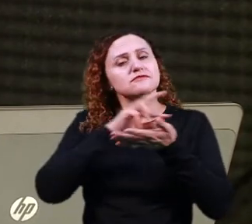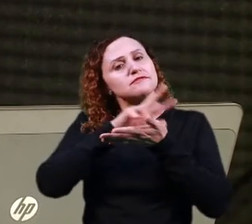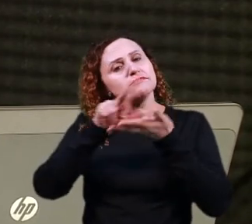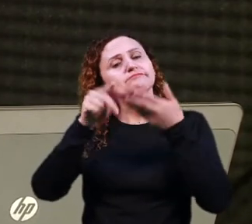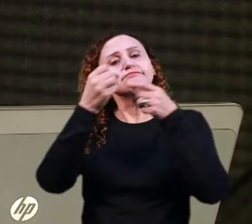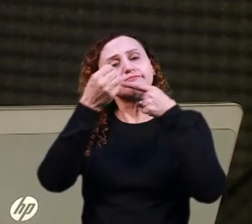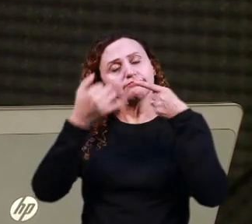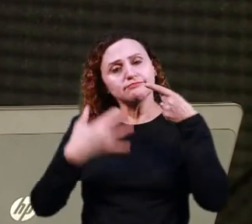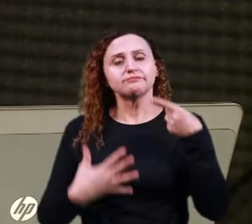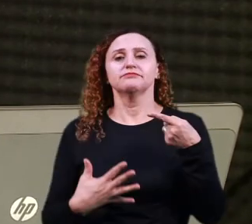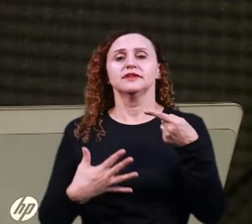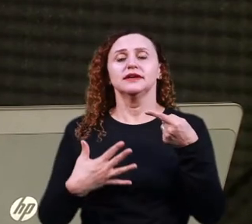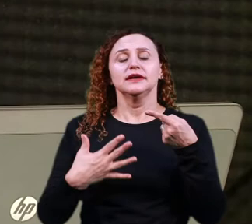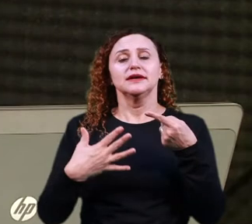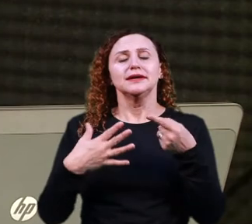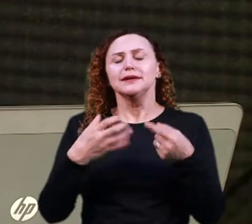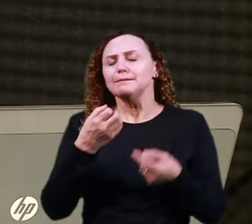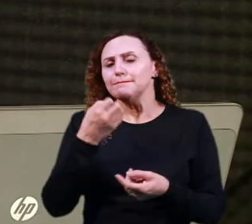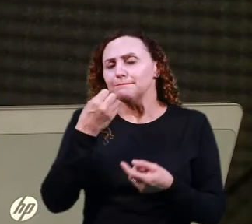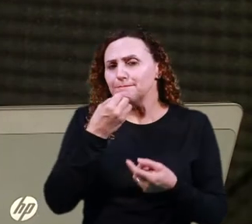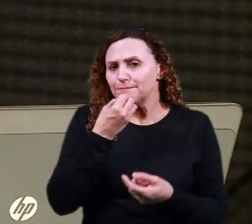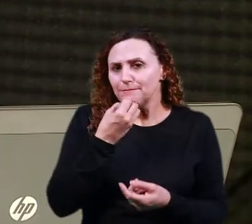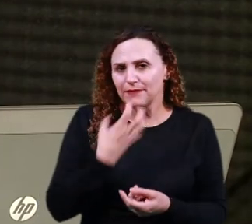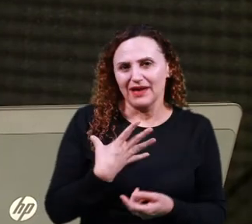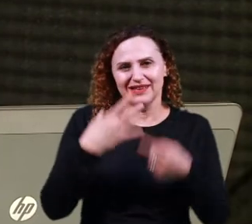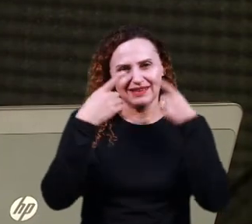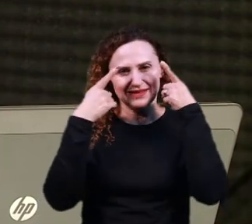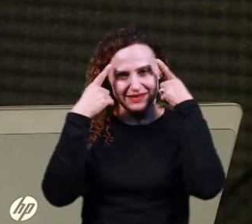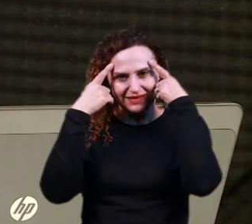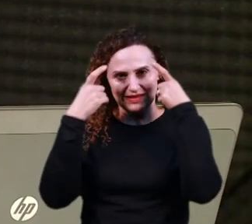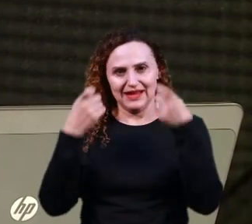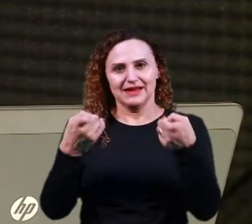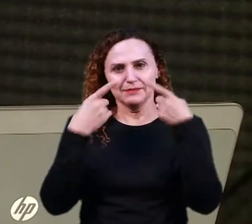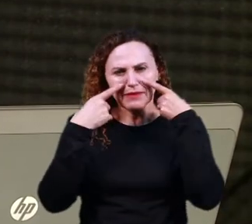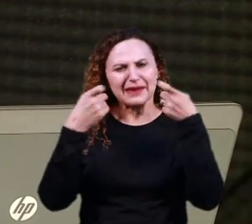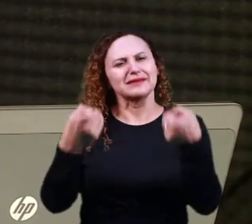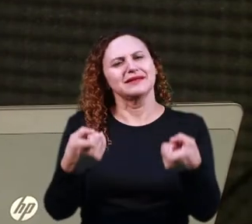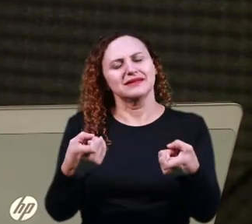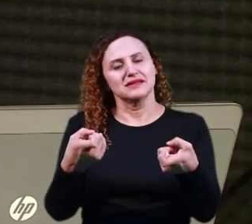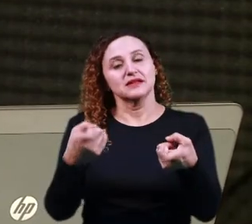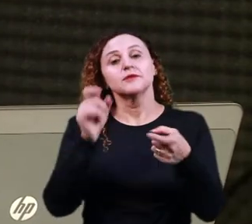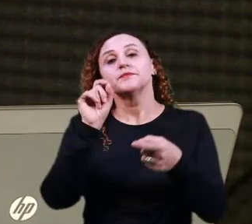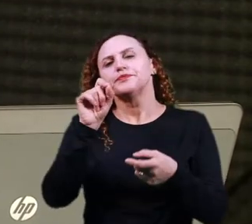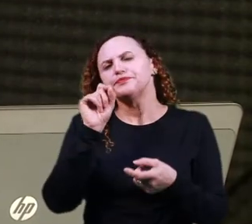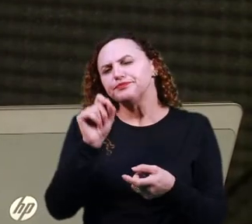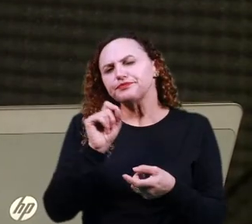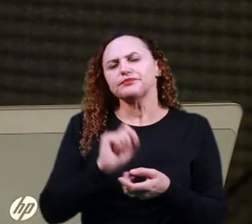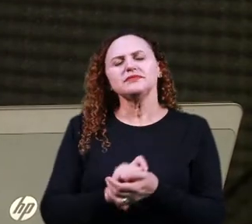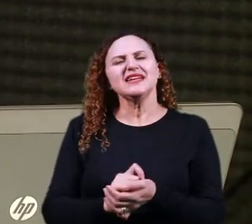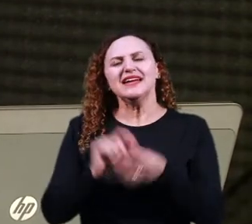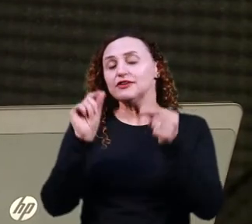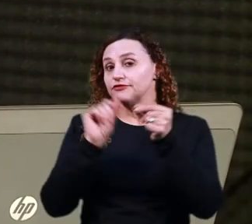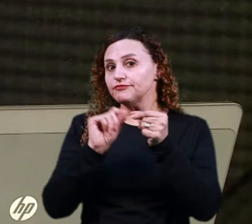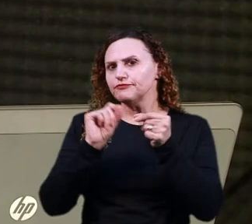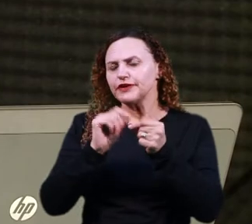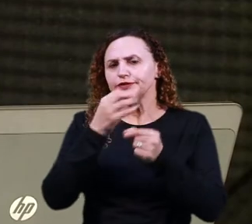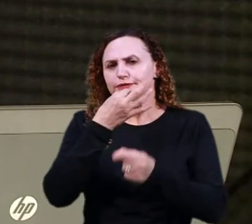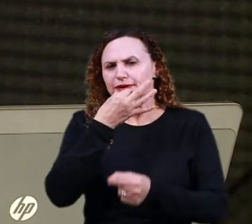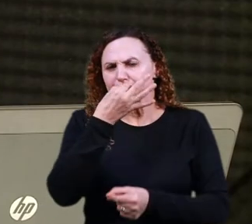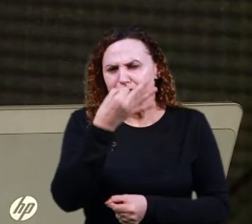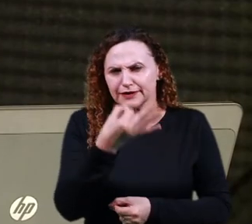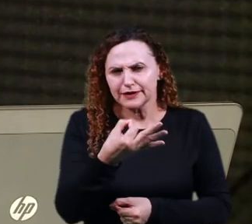uma muito duas muito interessante que são o conceptismo e ocultismo então ele acaba criticando